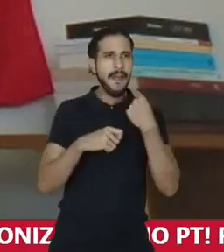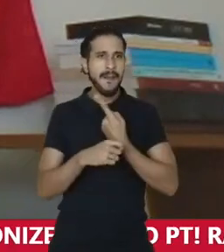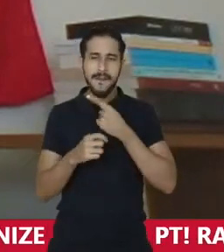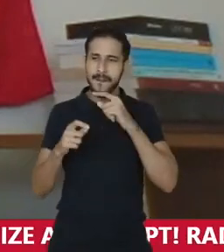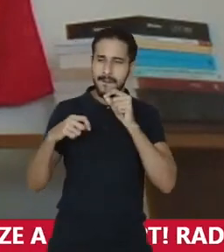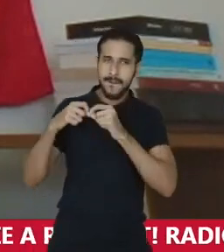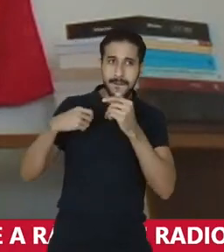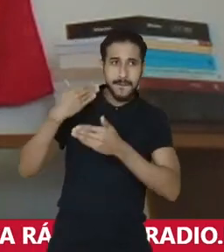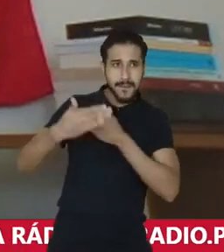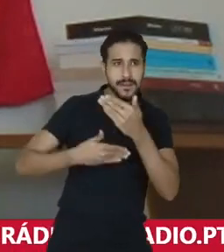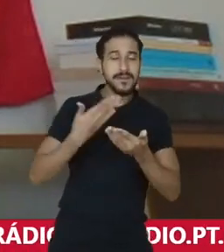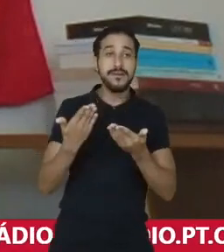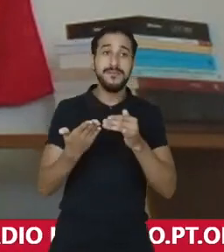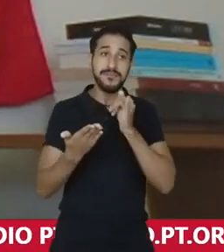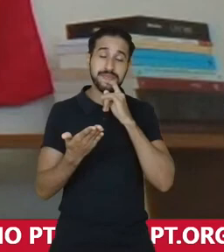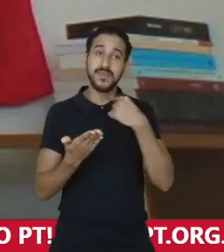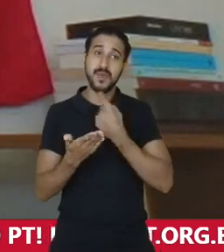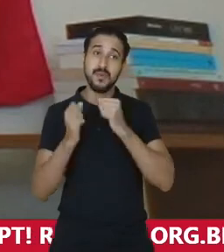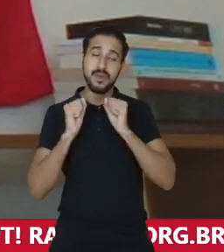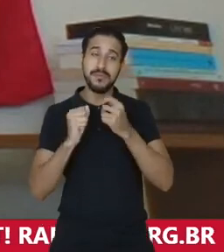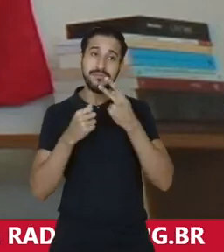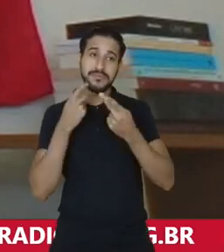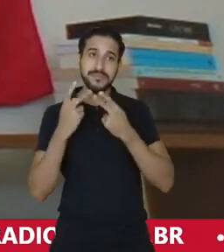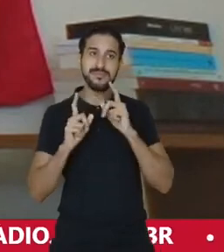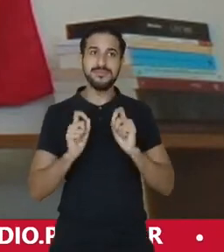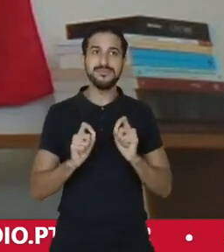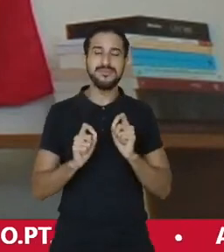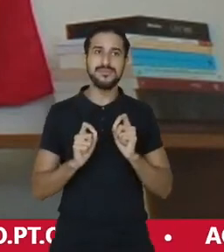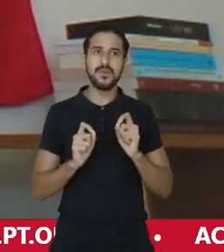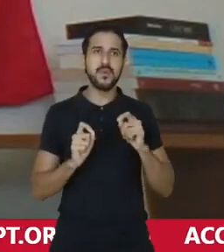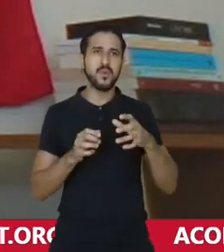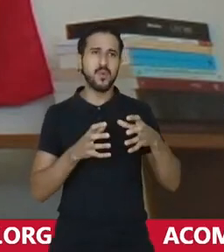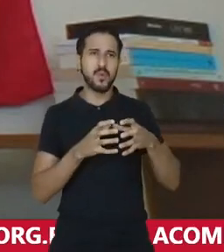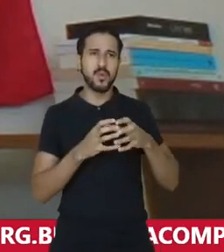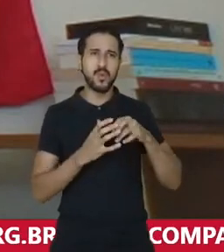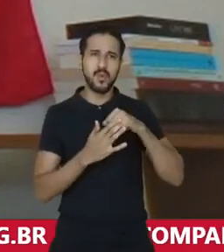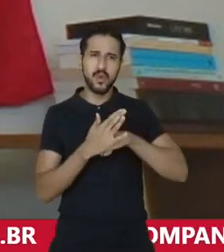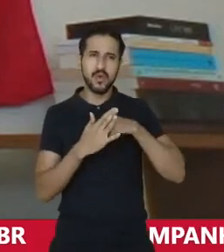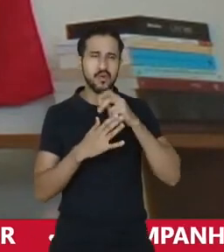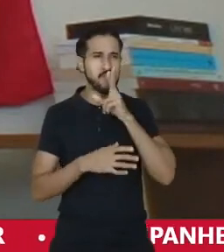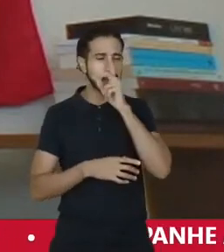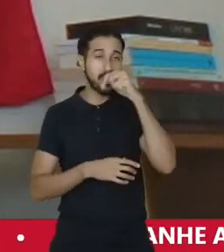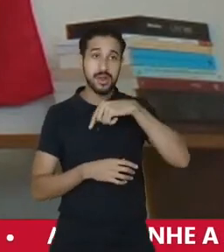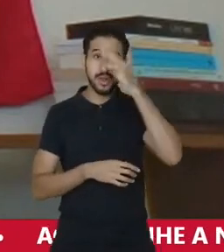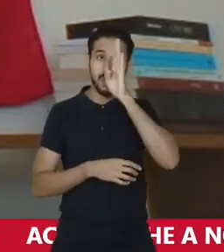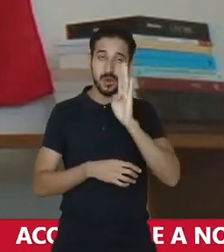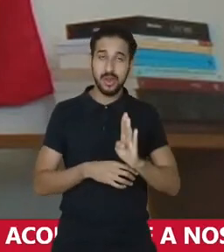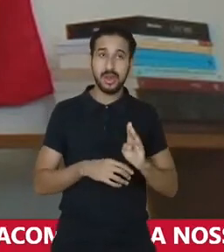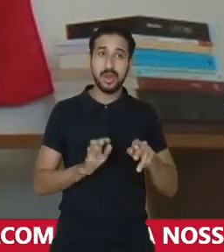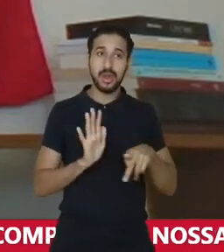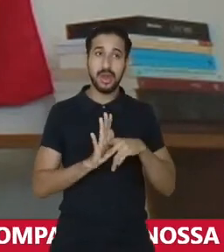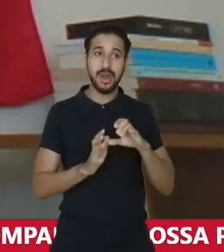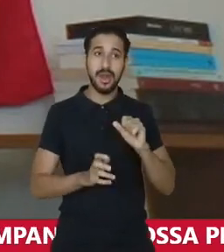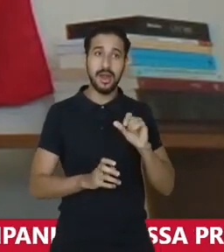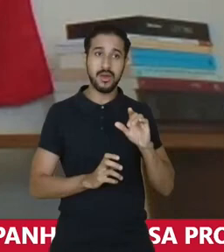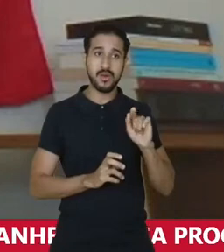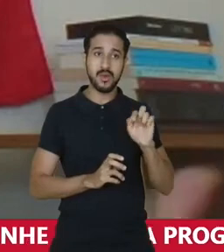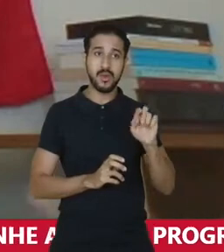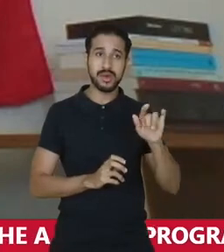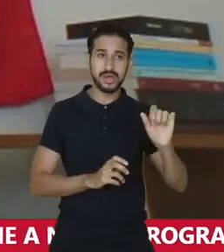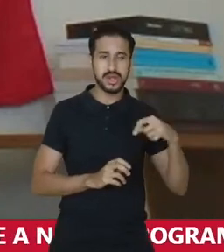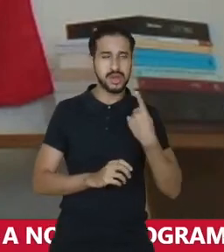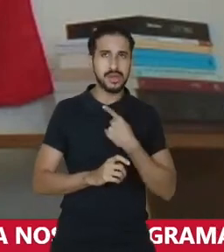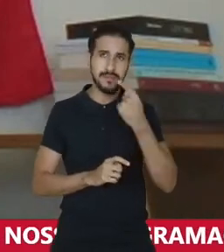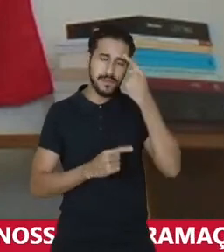sido construídas, né? Então a gente pode falar, por exemplo, de um movimento muito ativo no Brasil da agroecologia, onde a gente